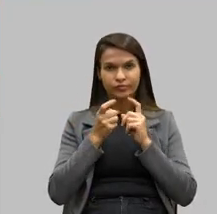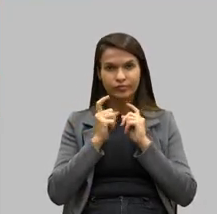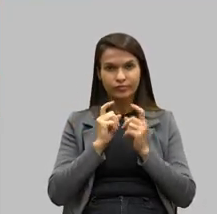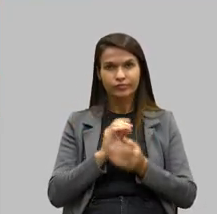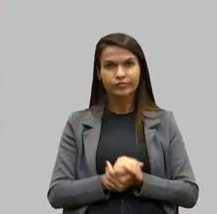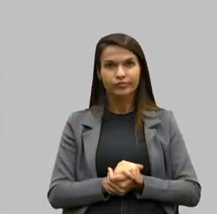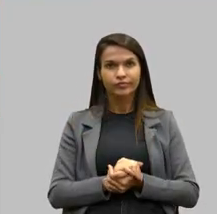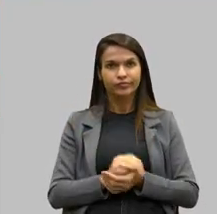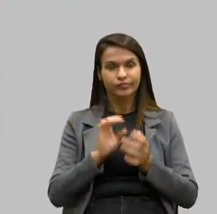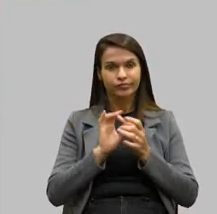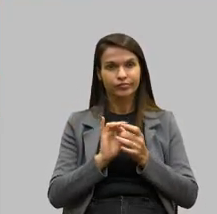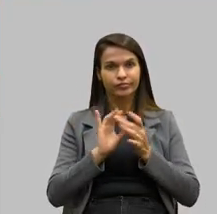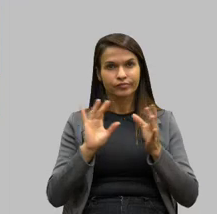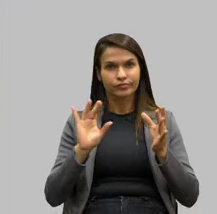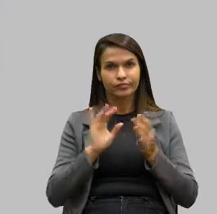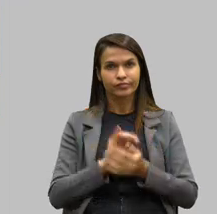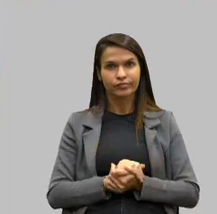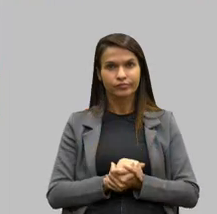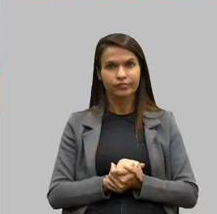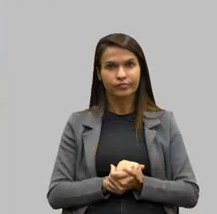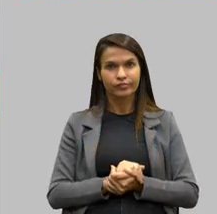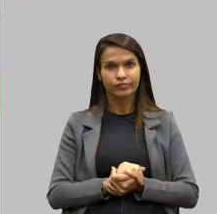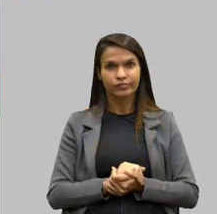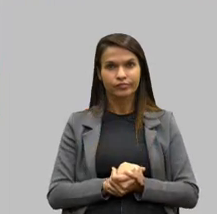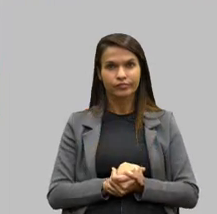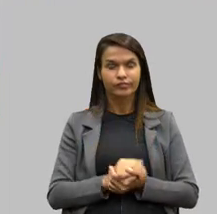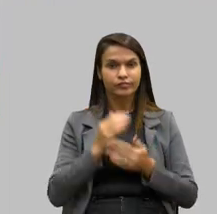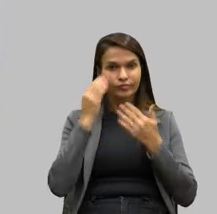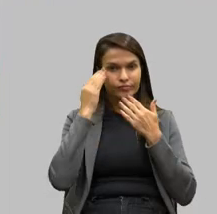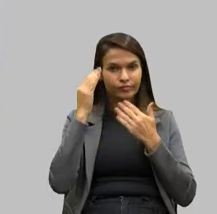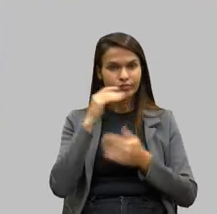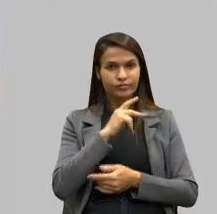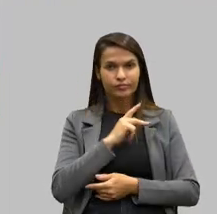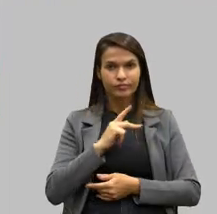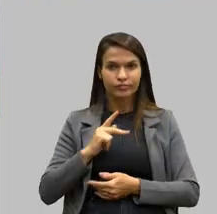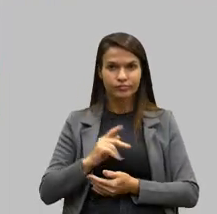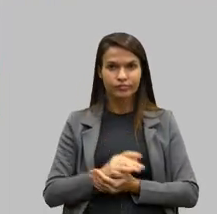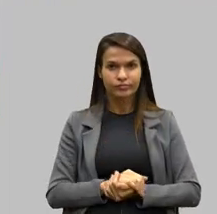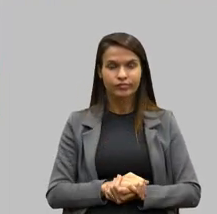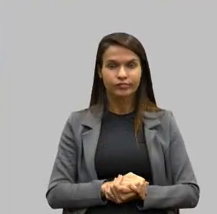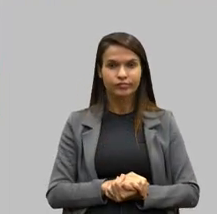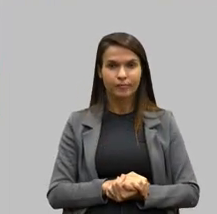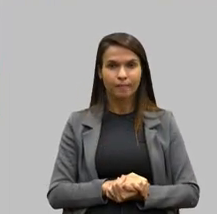com a palavra do secretário. Deputado, obrigado, presidente. Deputado Enes.